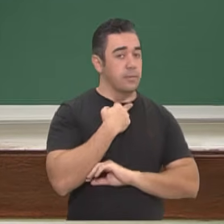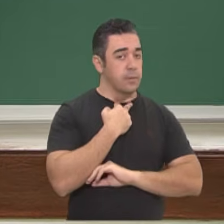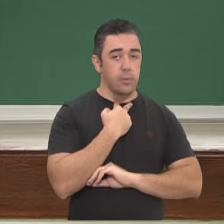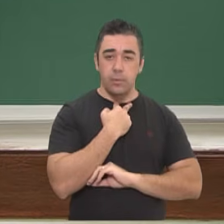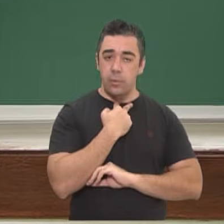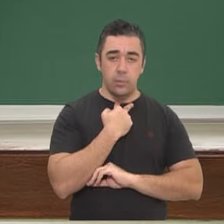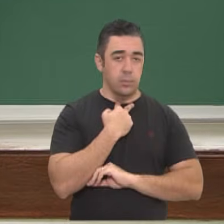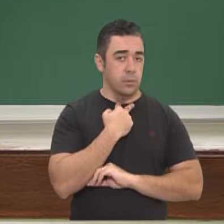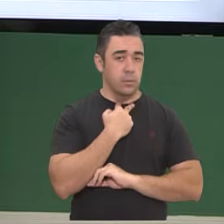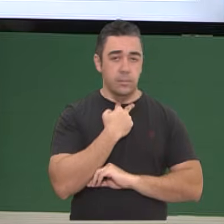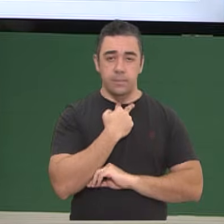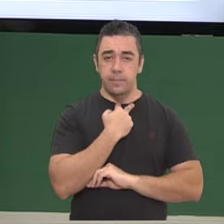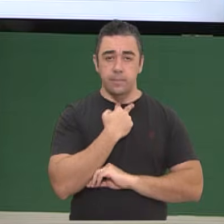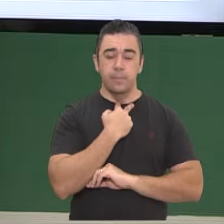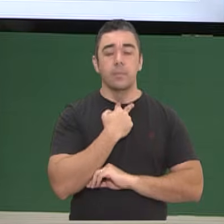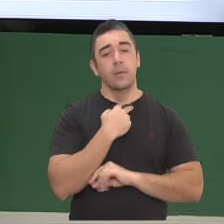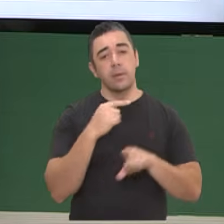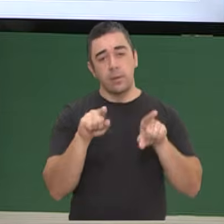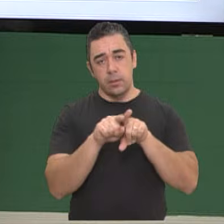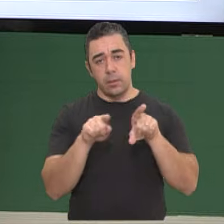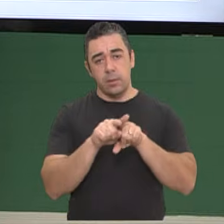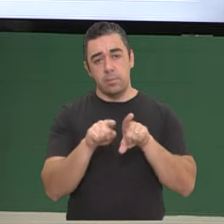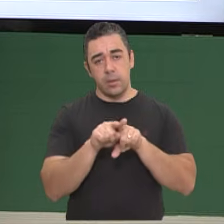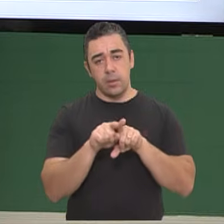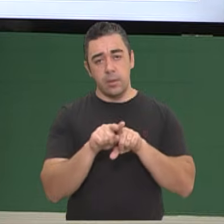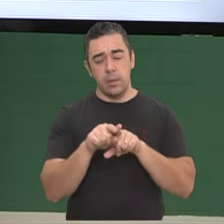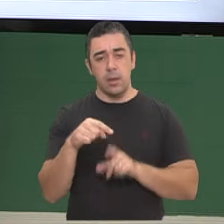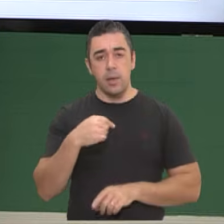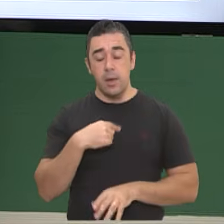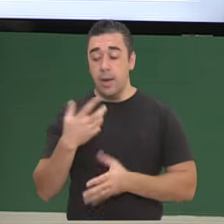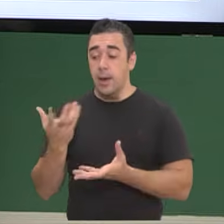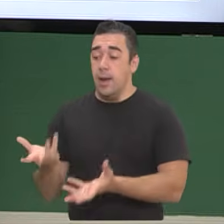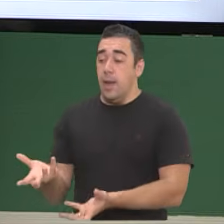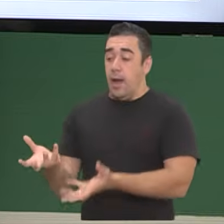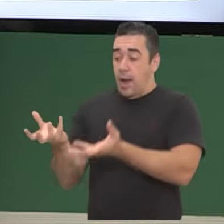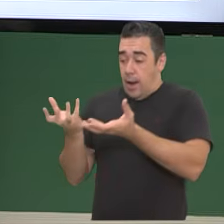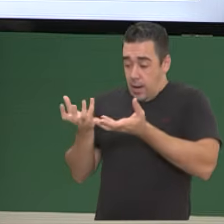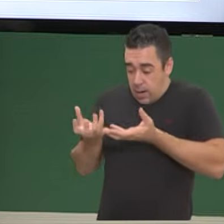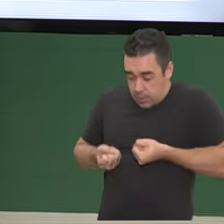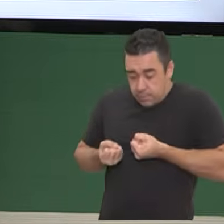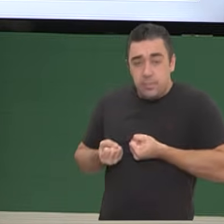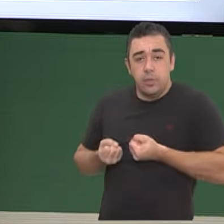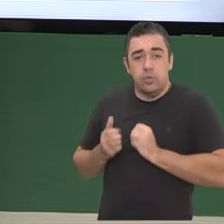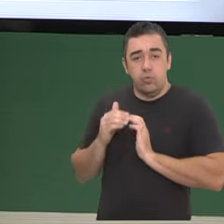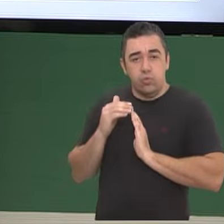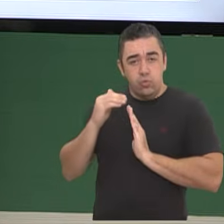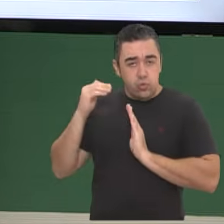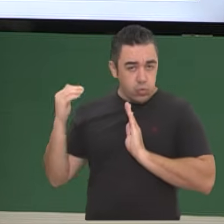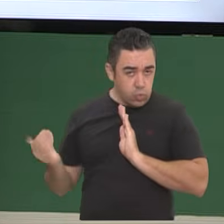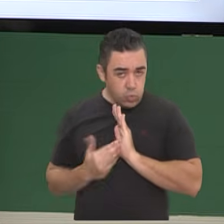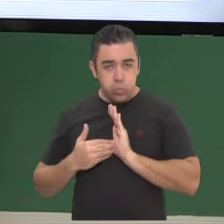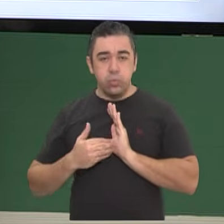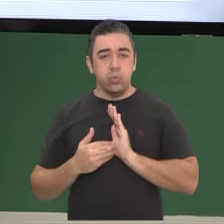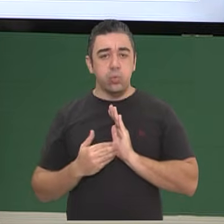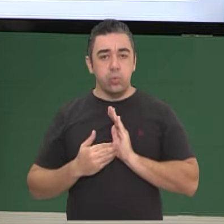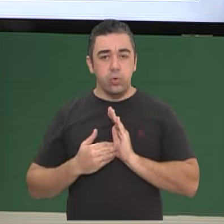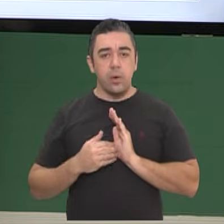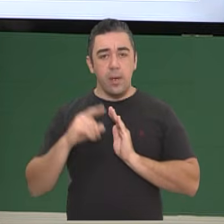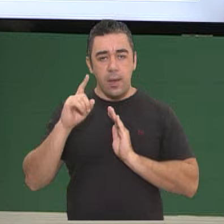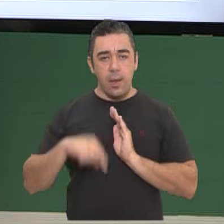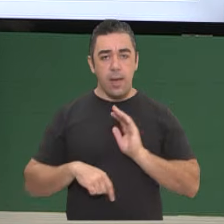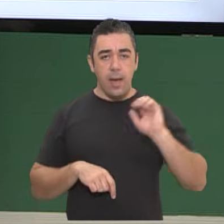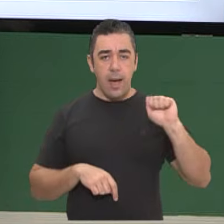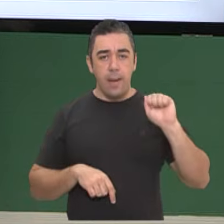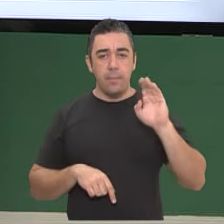pode, tá? Assim como o receptor universal, aquele que pode receber sangue de qualquer pessoa, vai ser